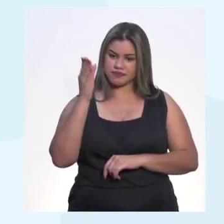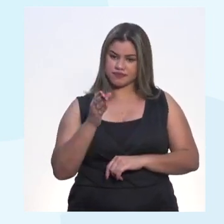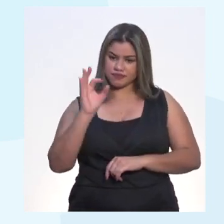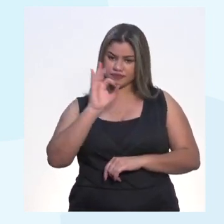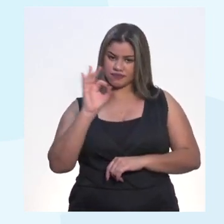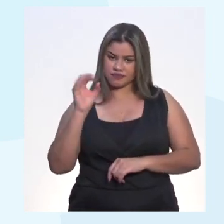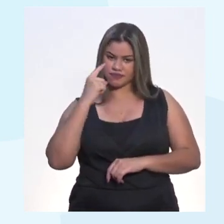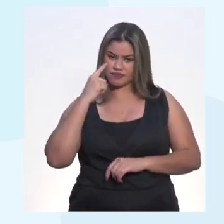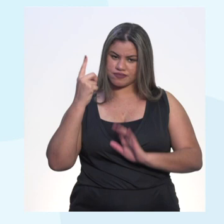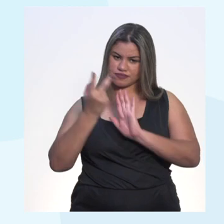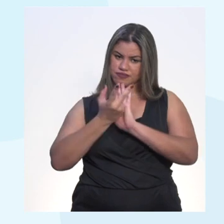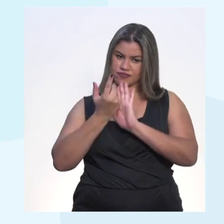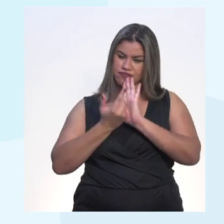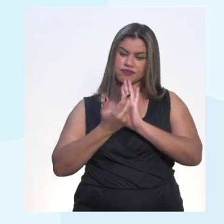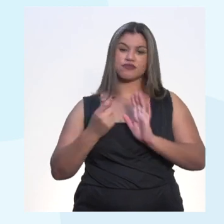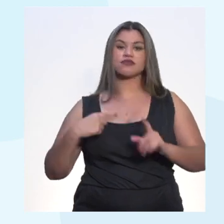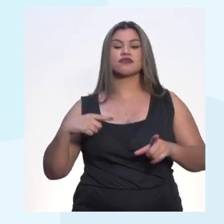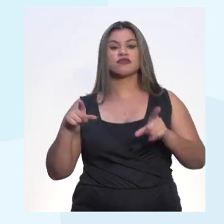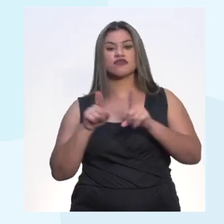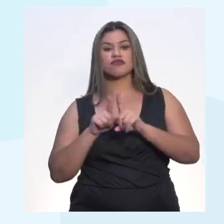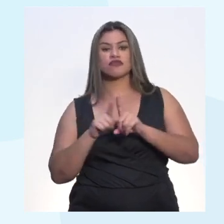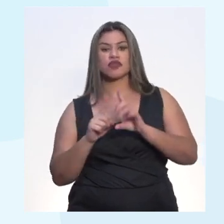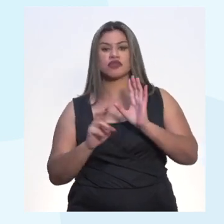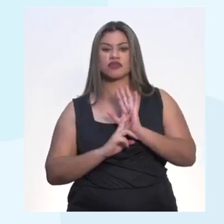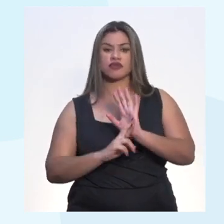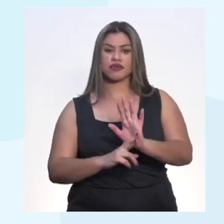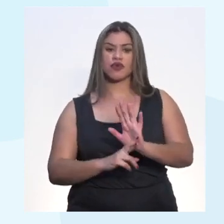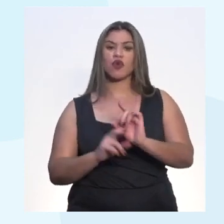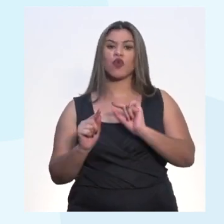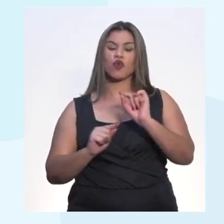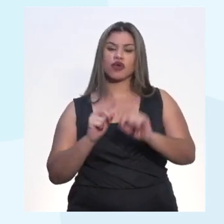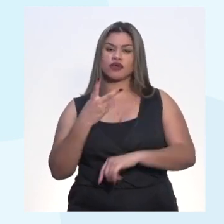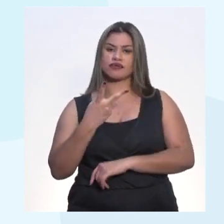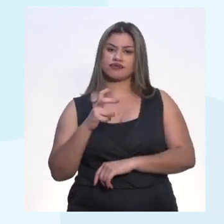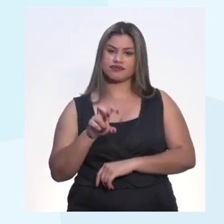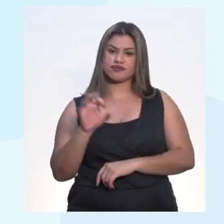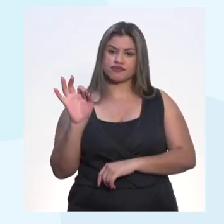uma representação, que nesse caso coloquei como